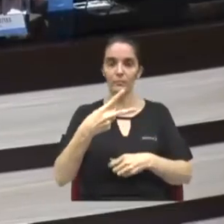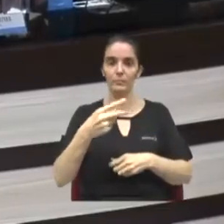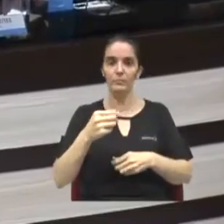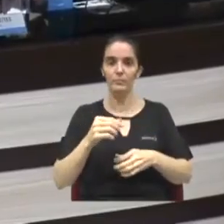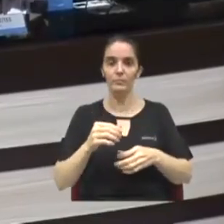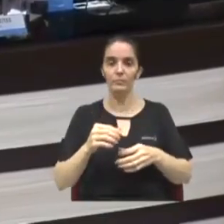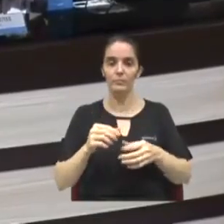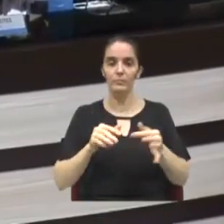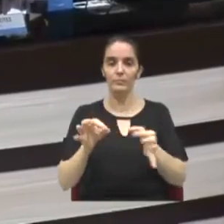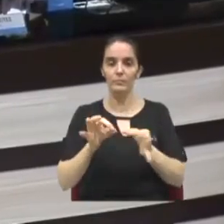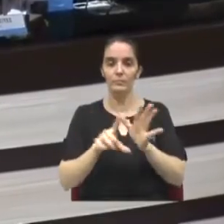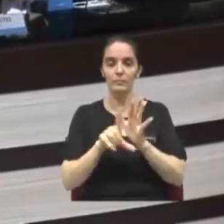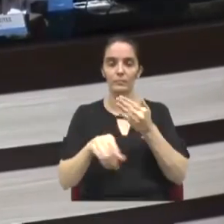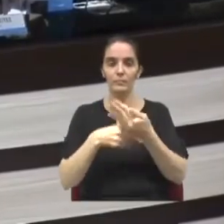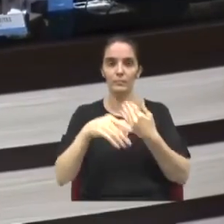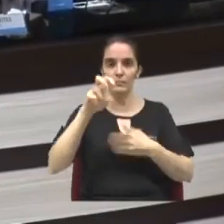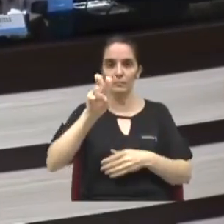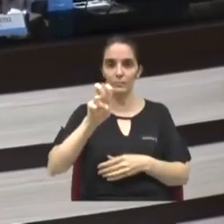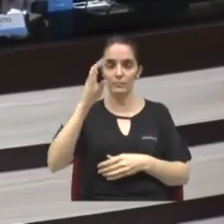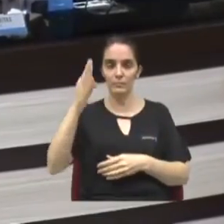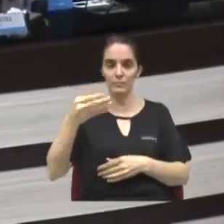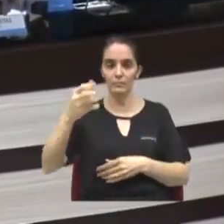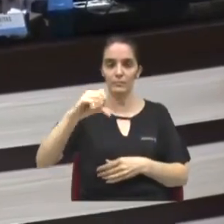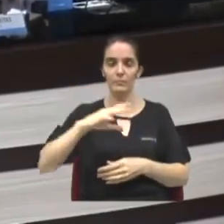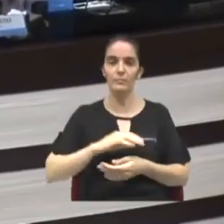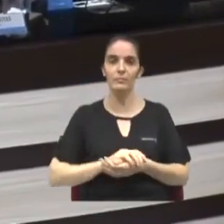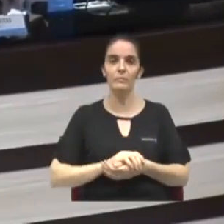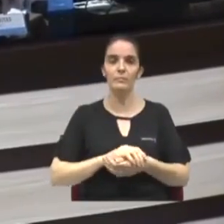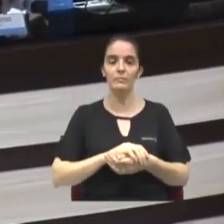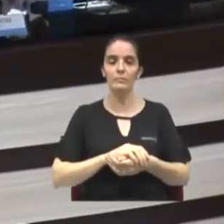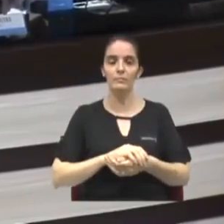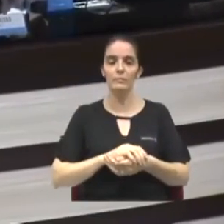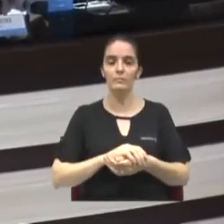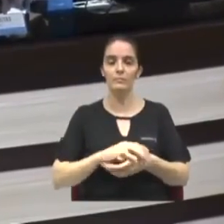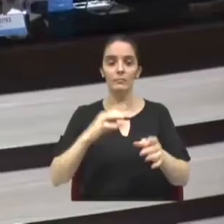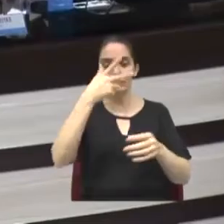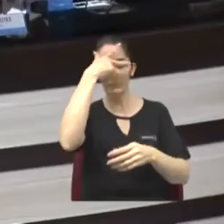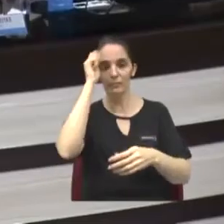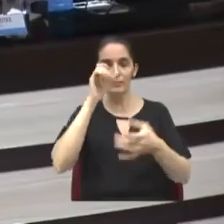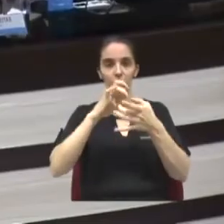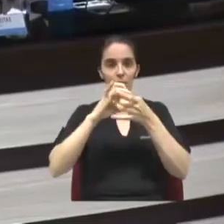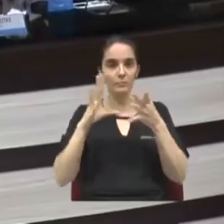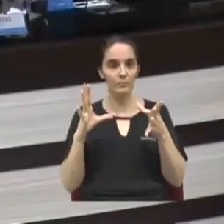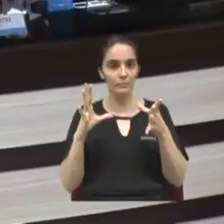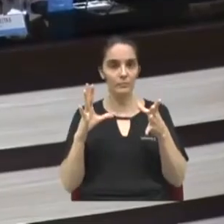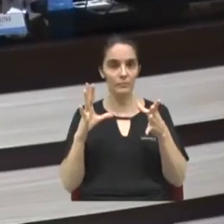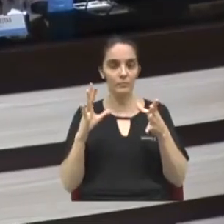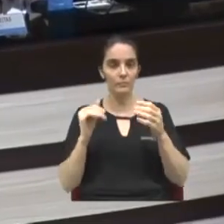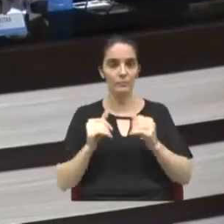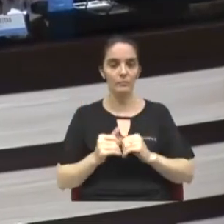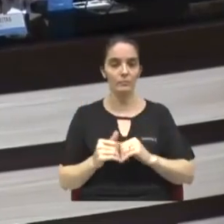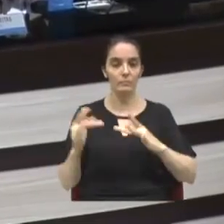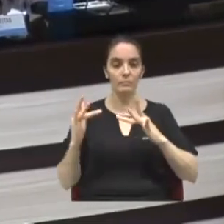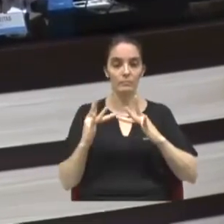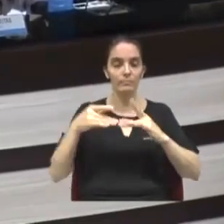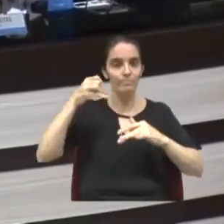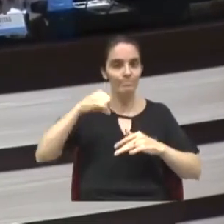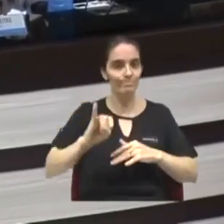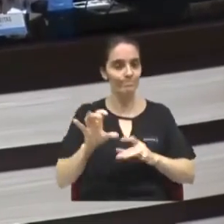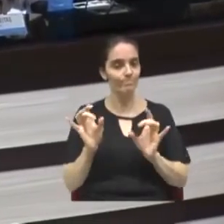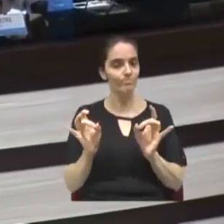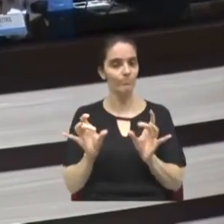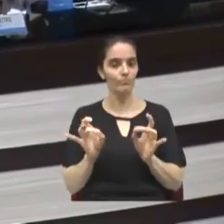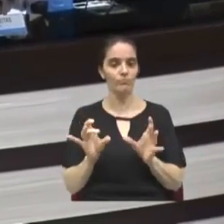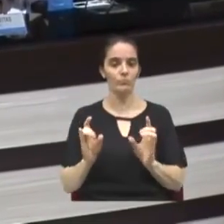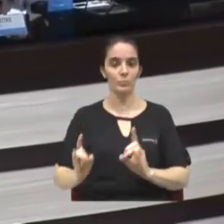projeto de lei complementar número 5/2019, que autoriza o Poder Executivo Municipal a alienar mediante